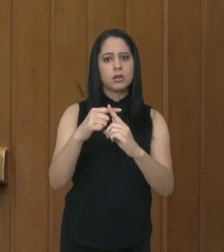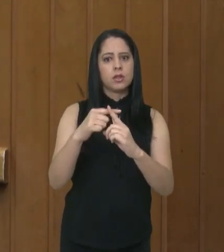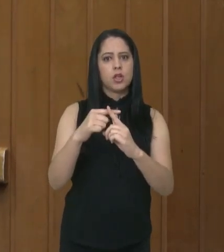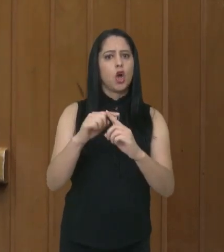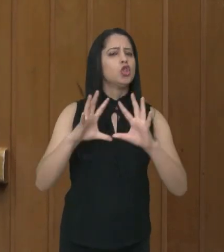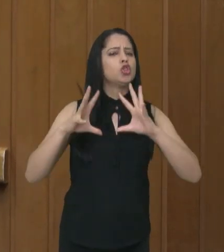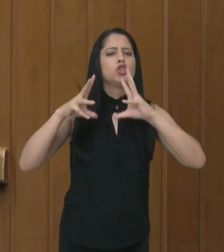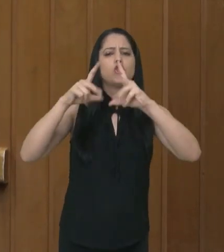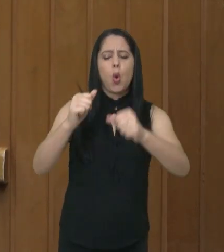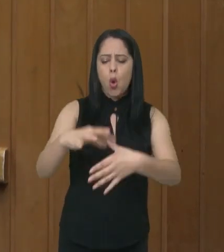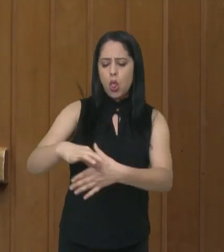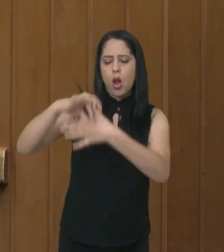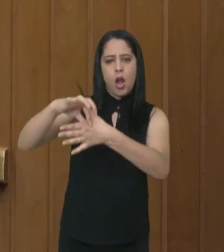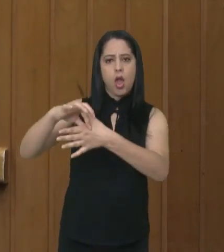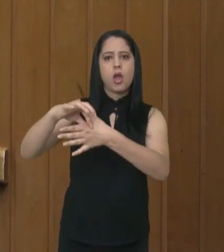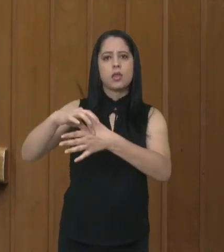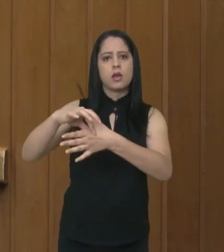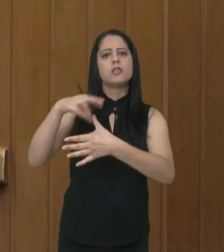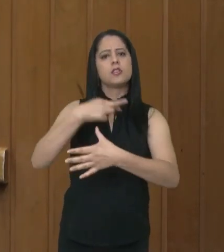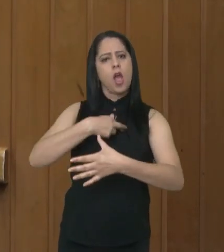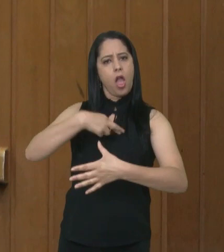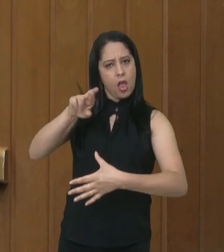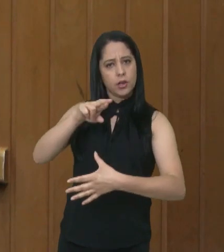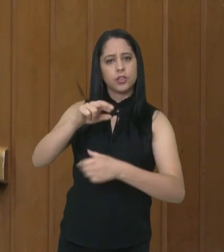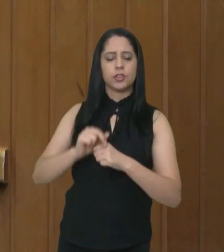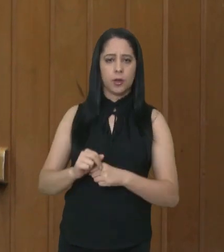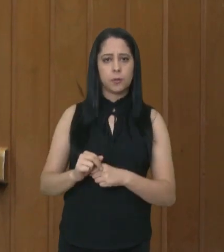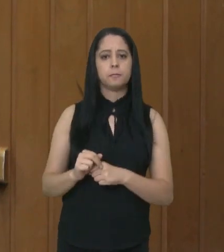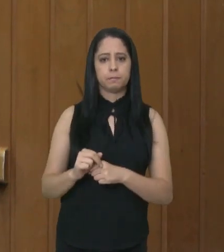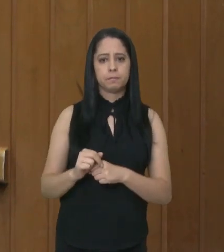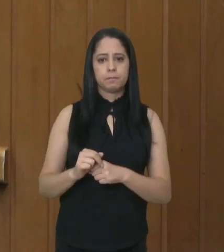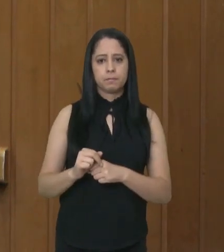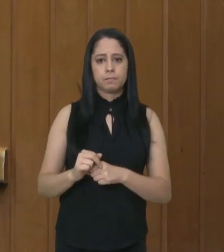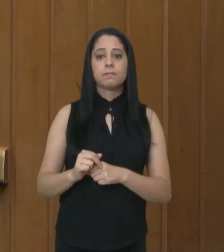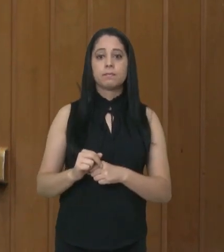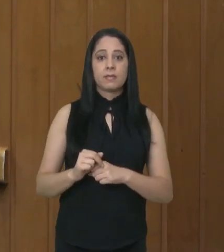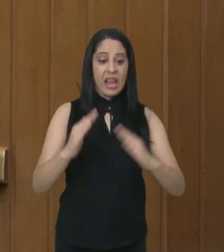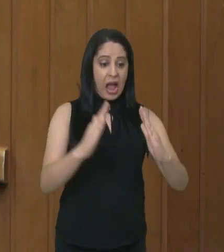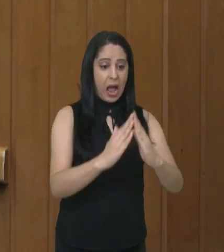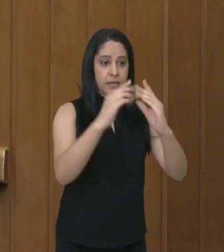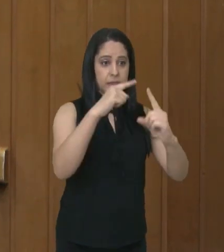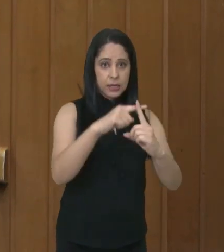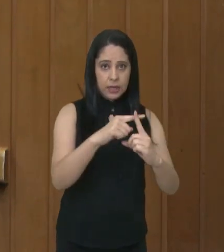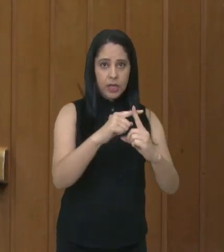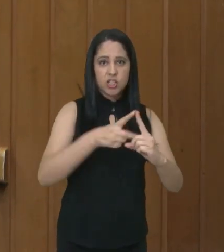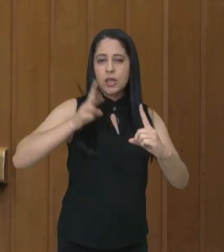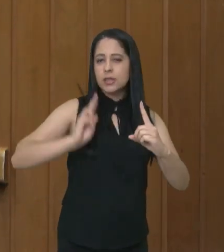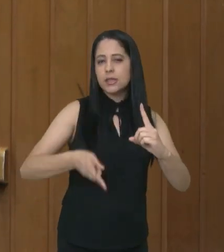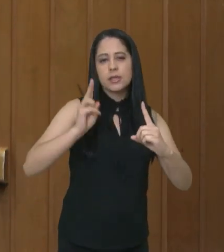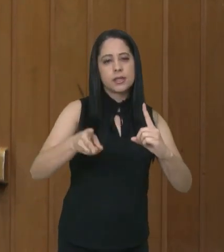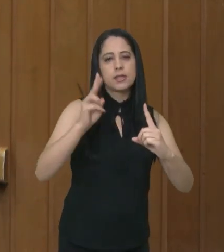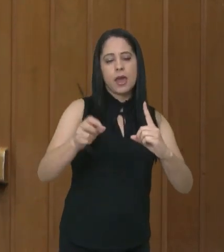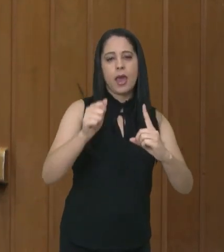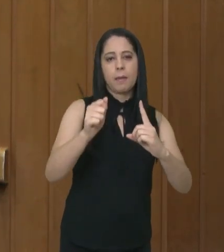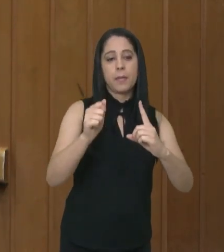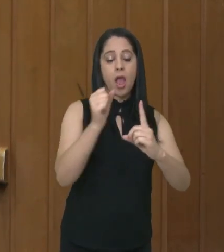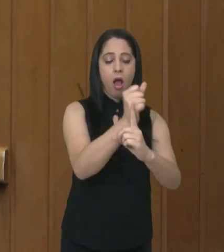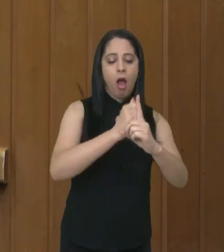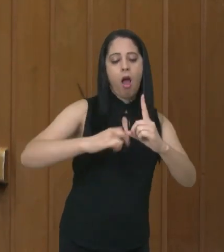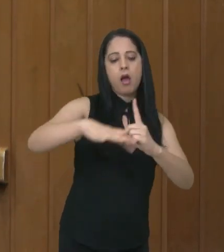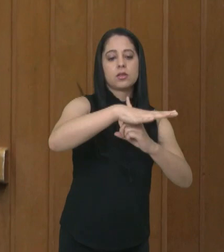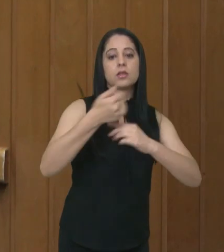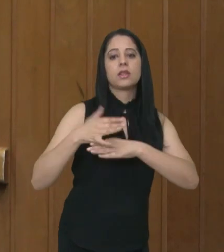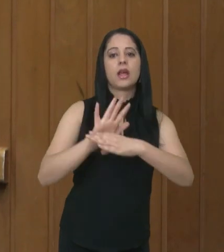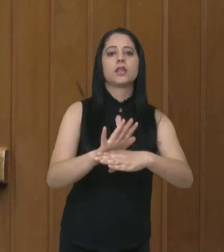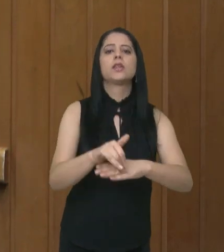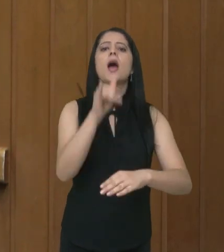líderes religiosos. Aliás, as igrejas são as que praticam ação social. Ação social é você tirar